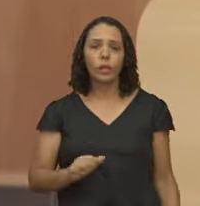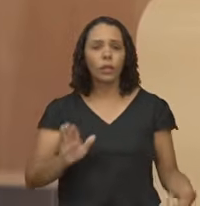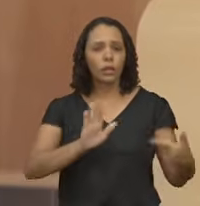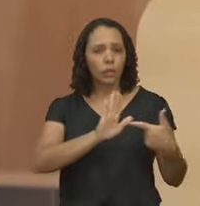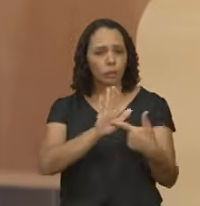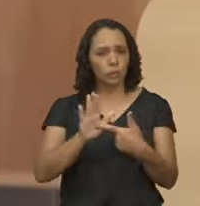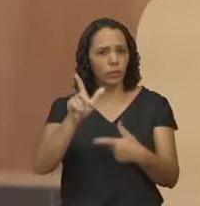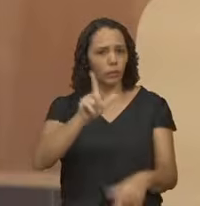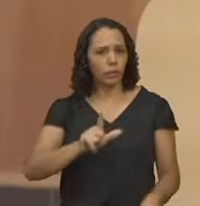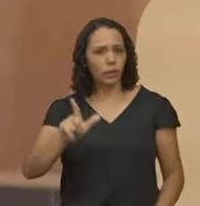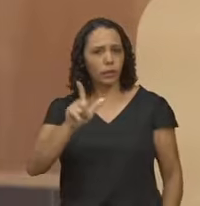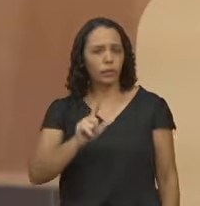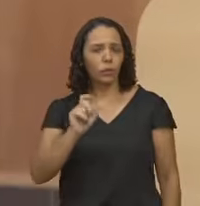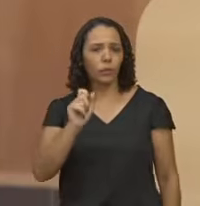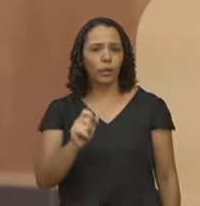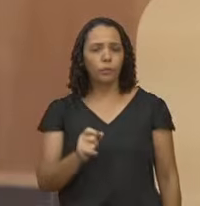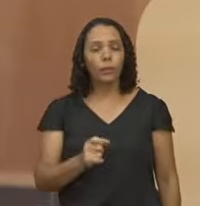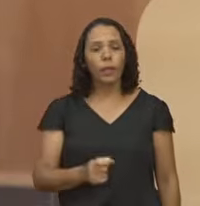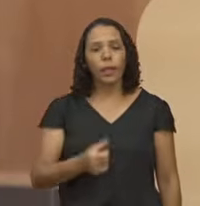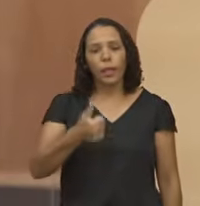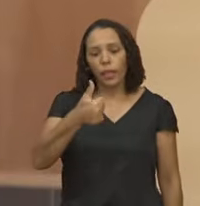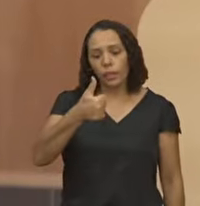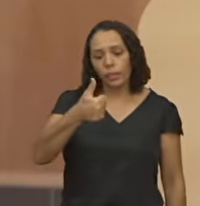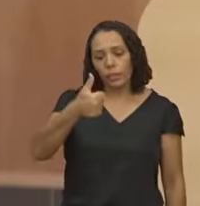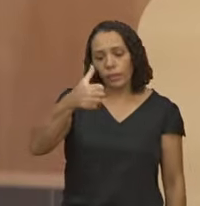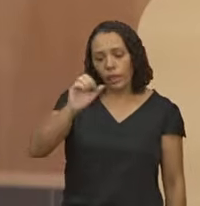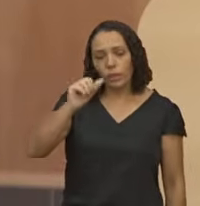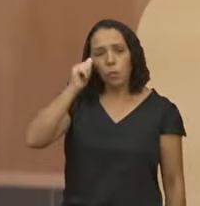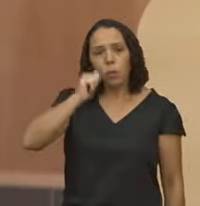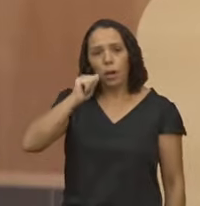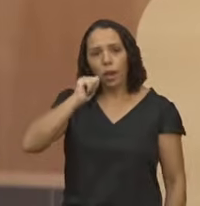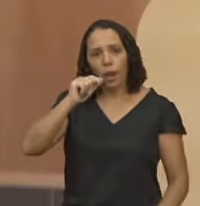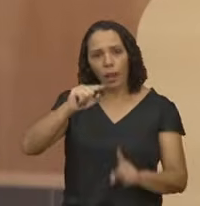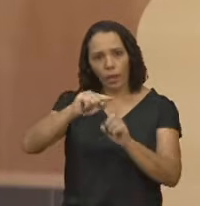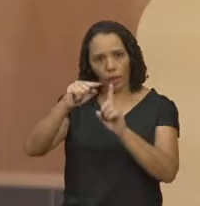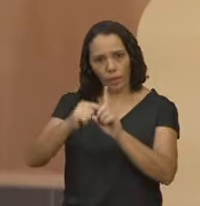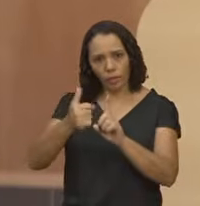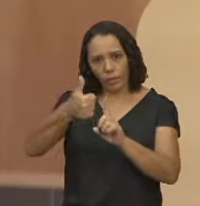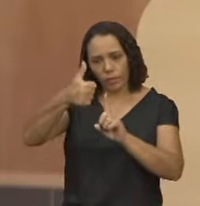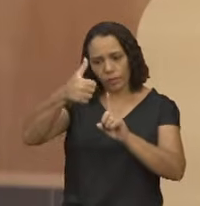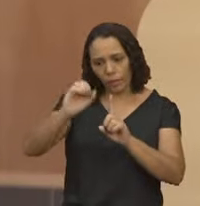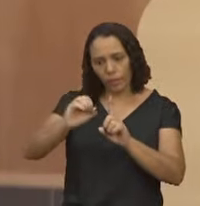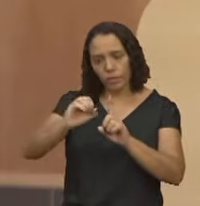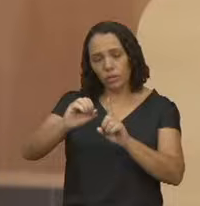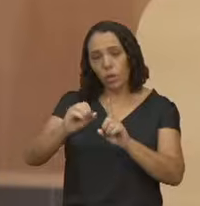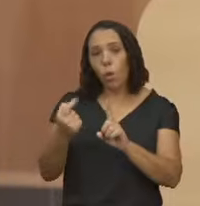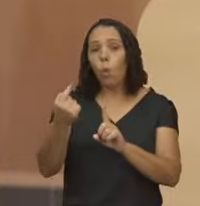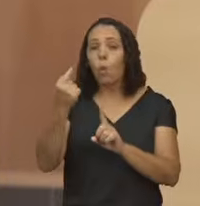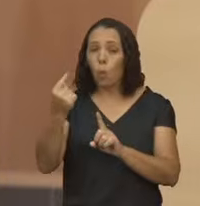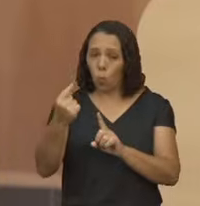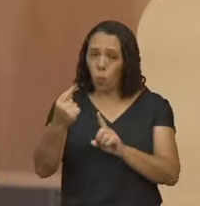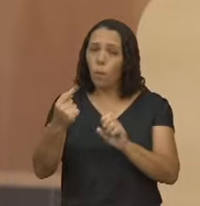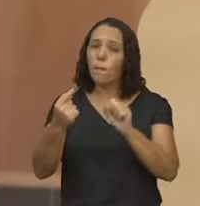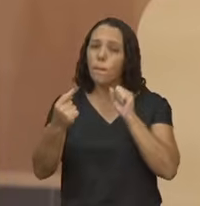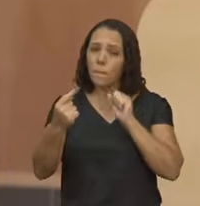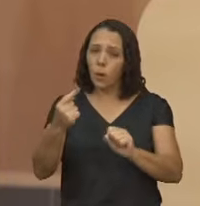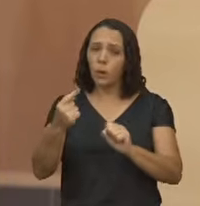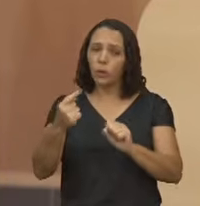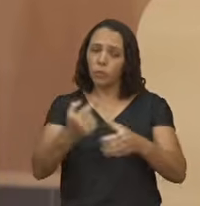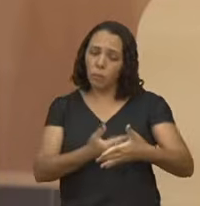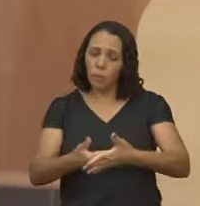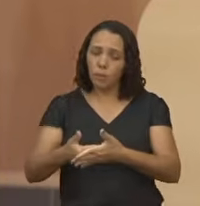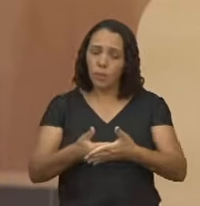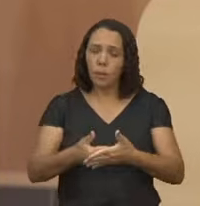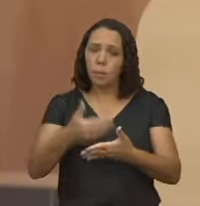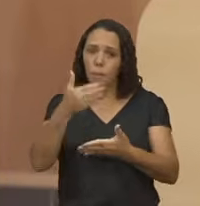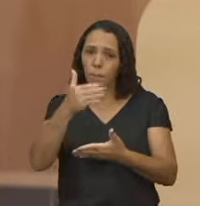constatado que a cada 10 gravidezes, 10 mulheres grávidas, uma delas vai perder o bebê, né? E, na verdade, é de 15%, então,